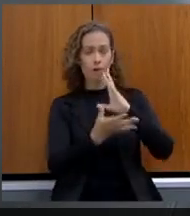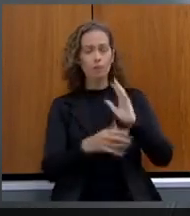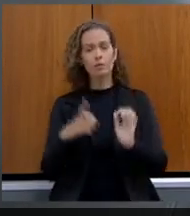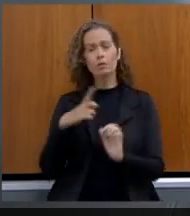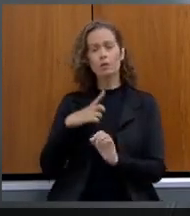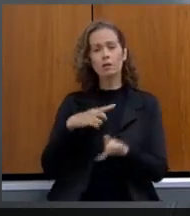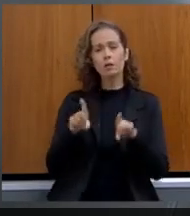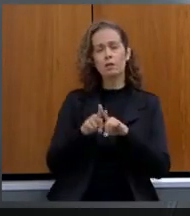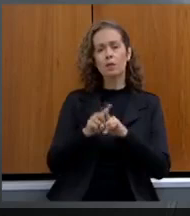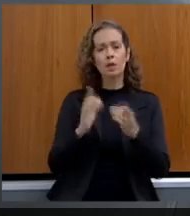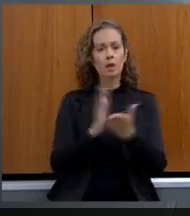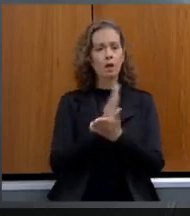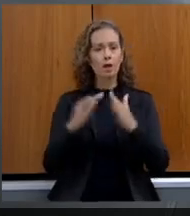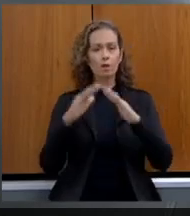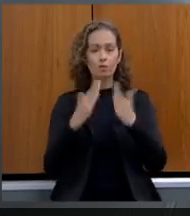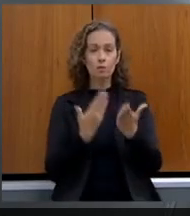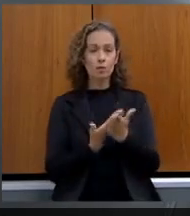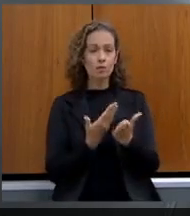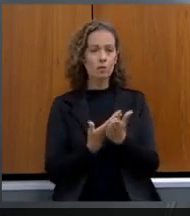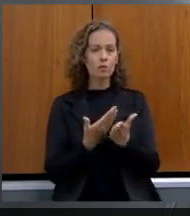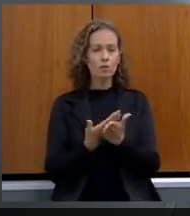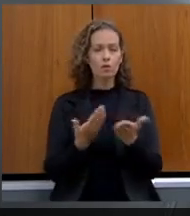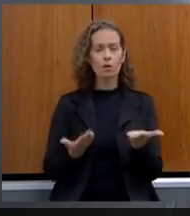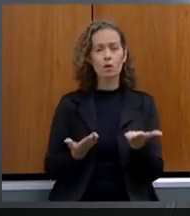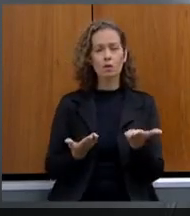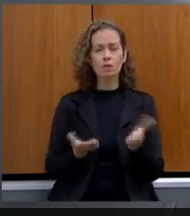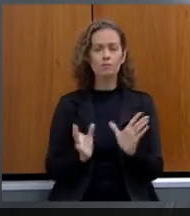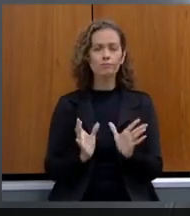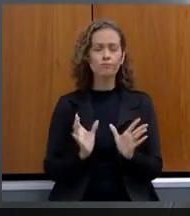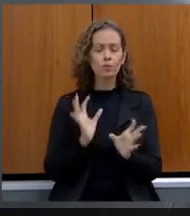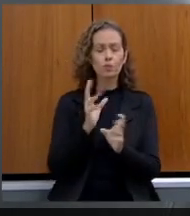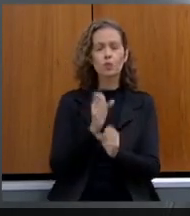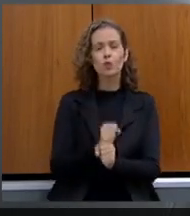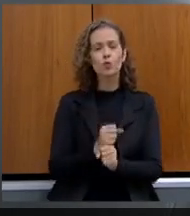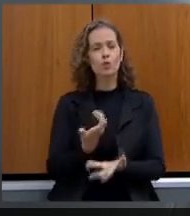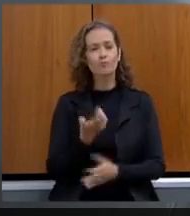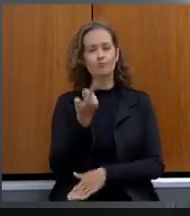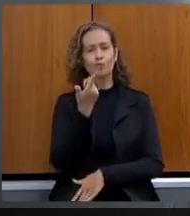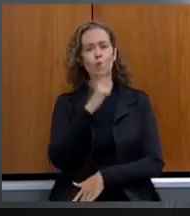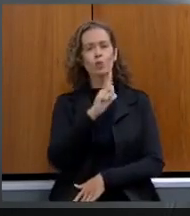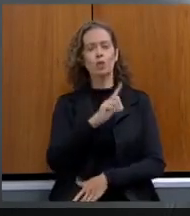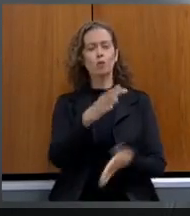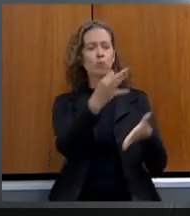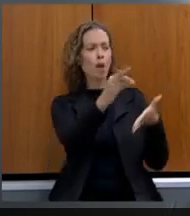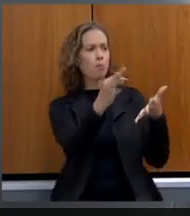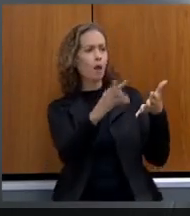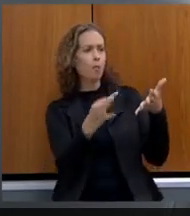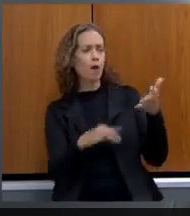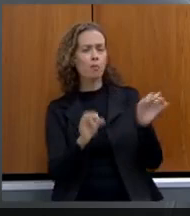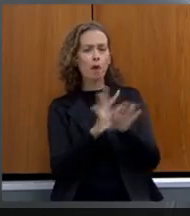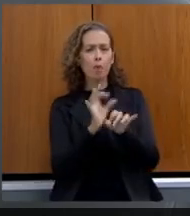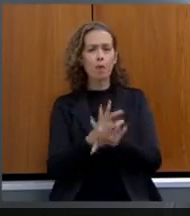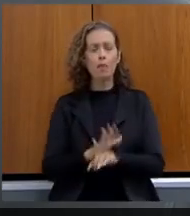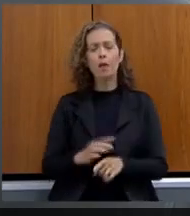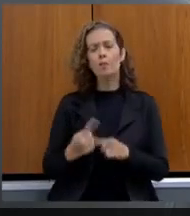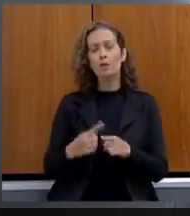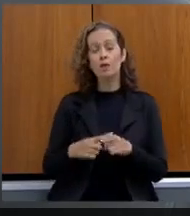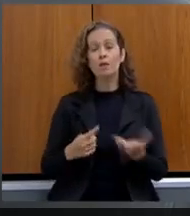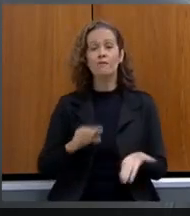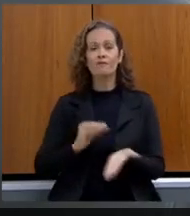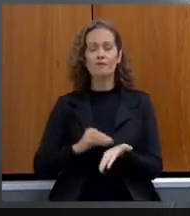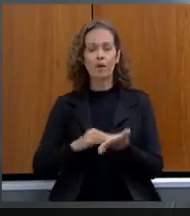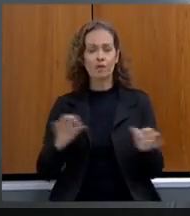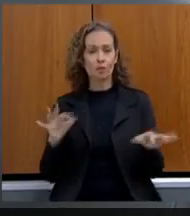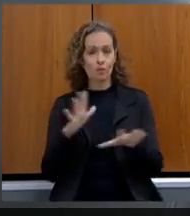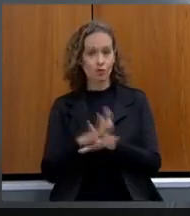resíduo de escola um baixo número de escolas que não conseguiram concluir o check-list justamente porque estão em fase de conclusão dessas obras